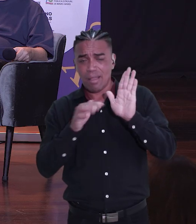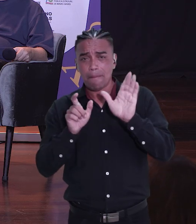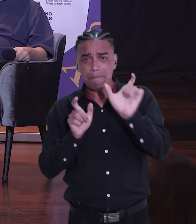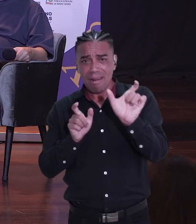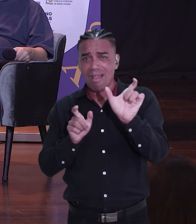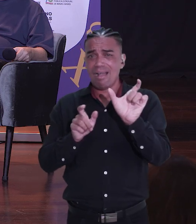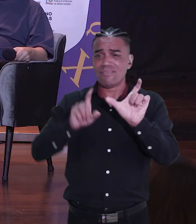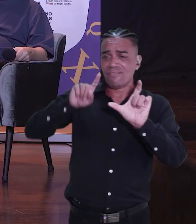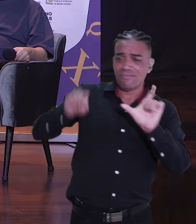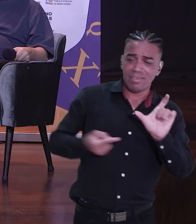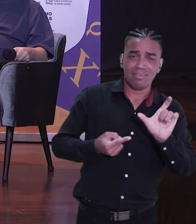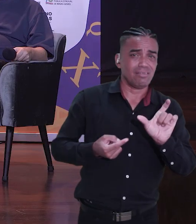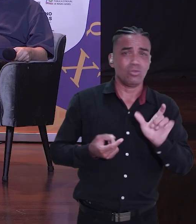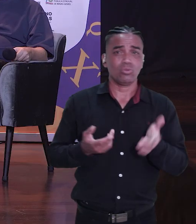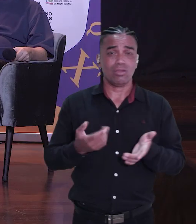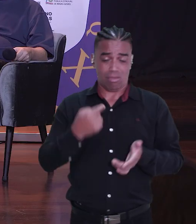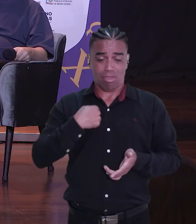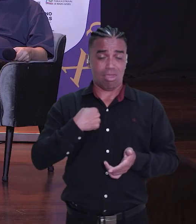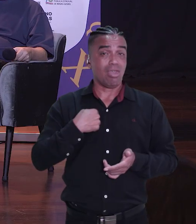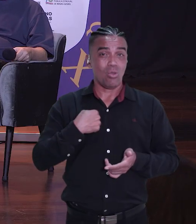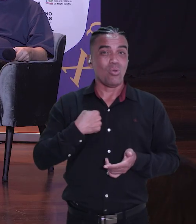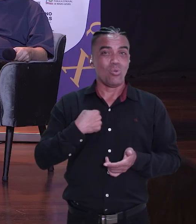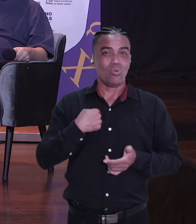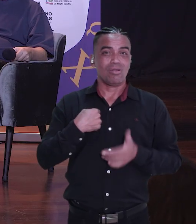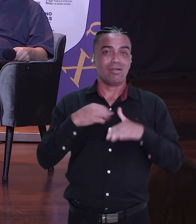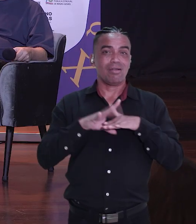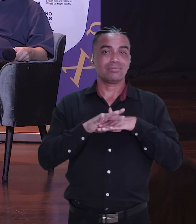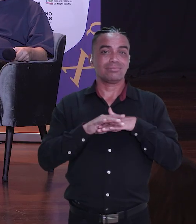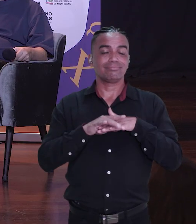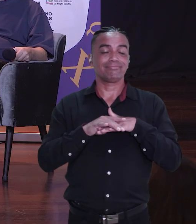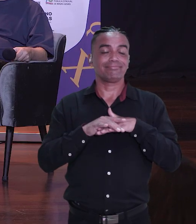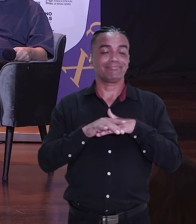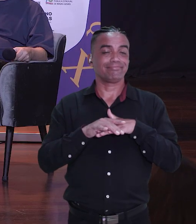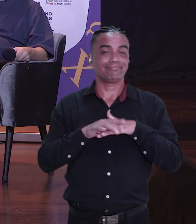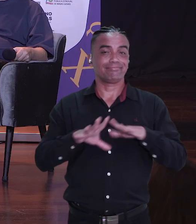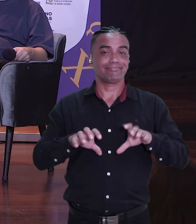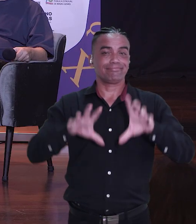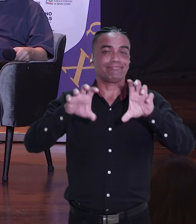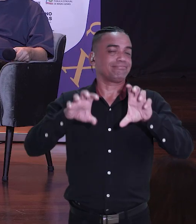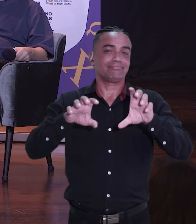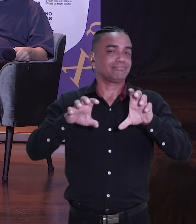linha ou palavra ou vírgula, qualquer suspeita de que o autor estava passando por esse problema.